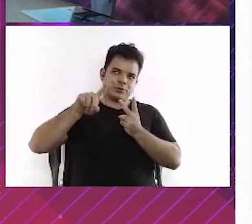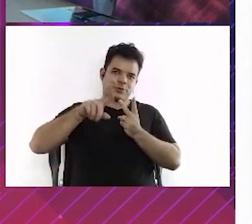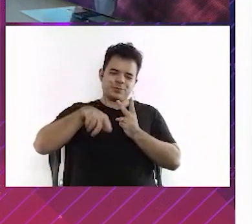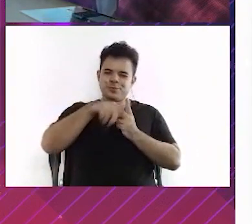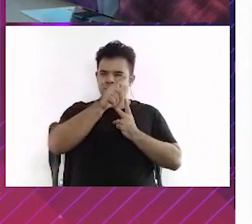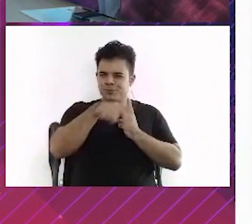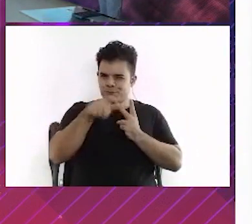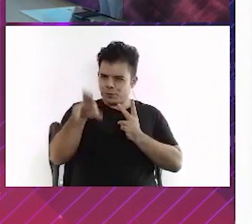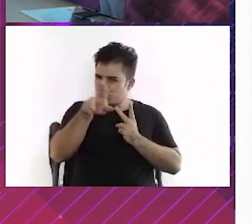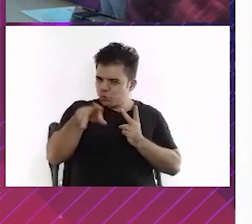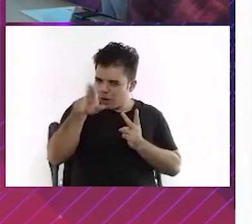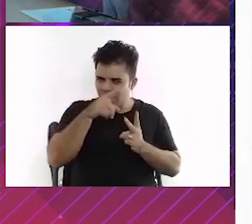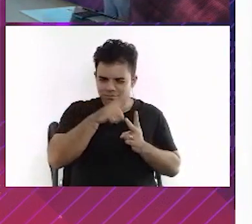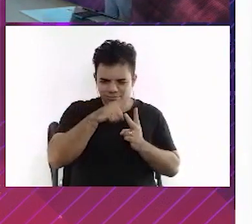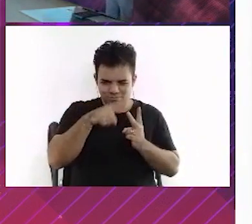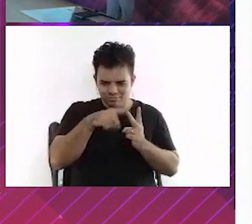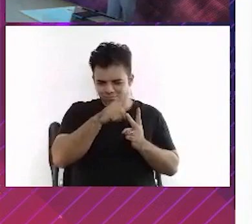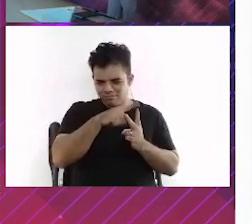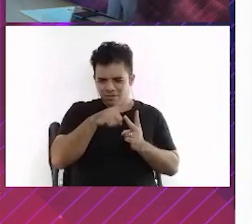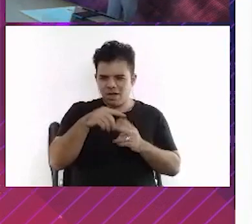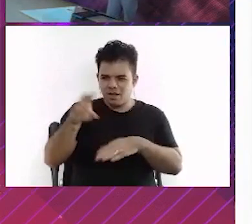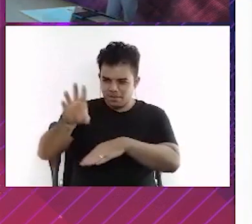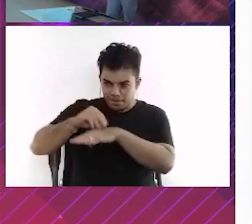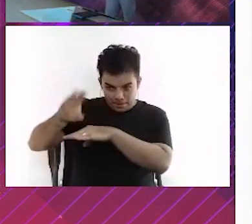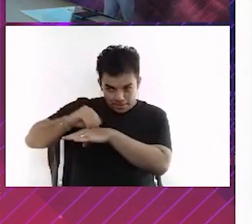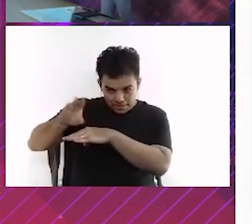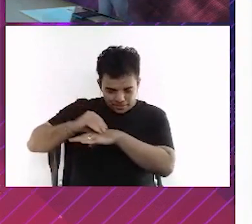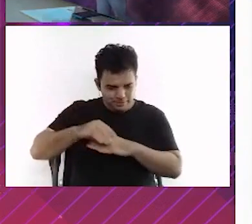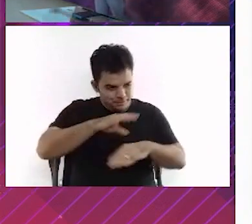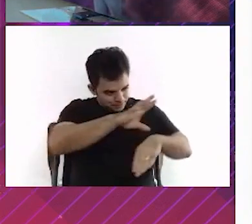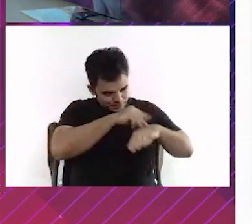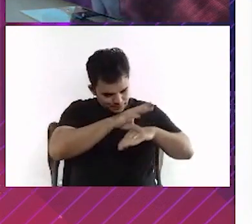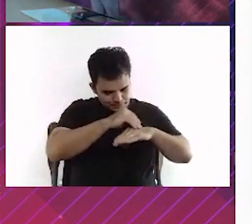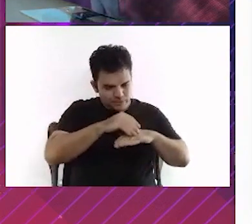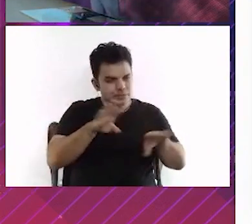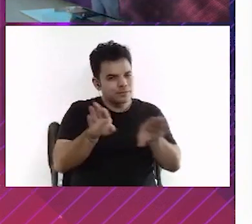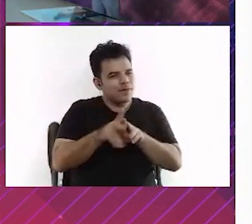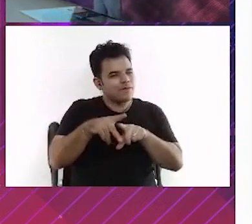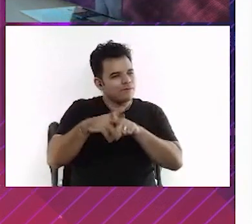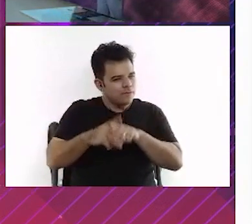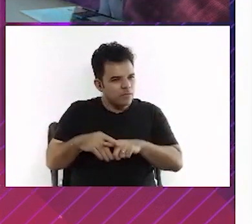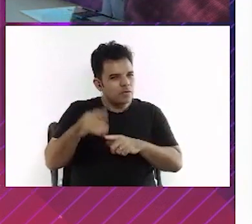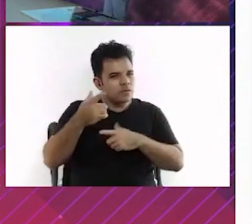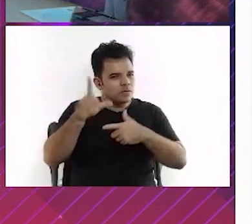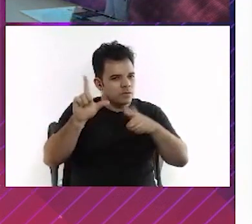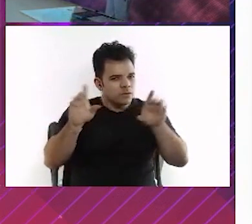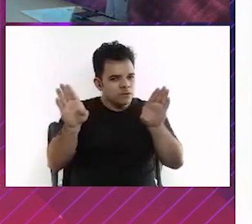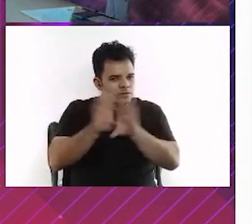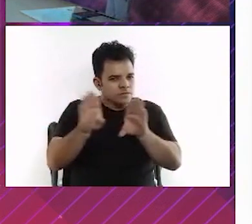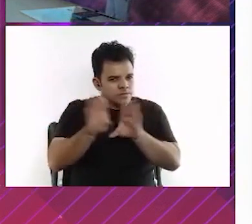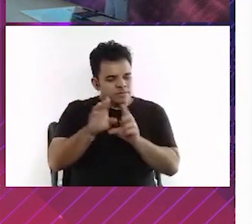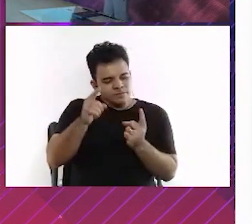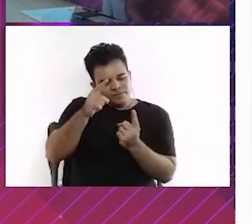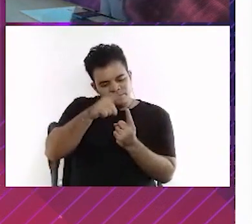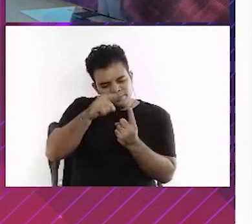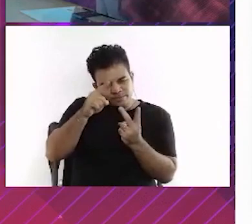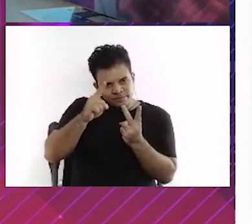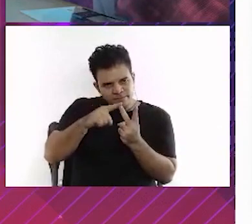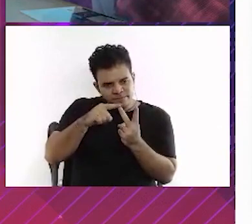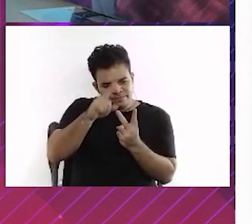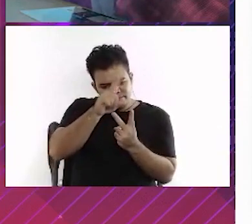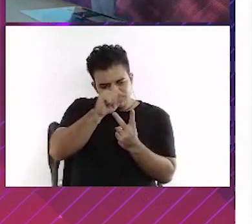aglomerado de informações, além de algumas outras ferramentas que a gente acabou utilizando. Mas eu destaco essas duas personas, né,